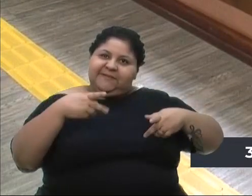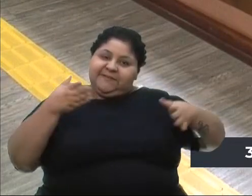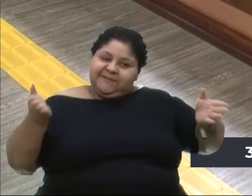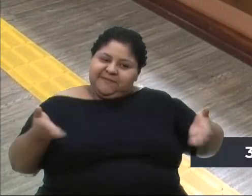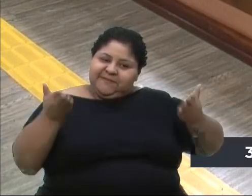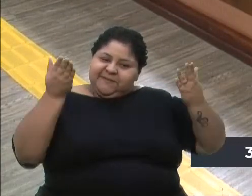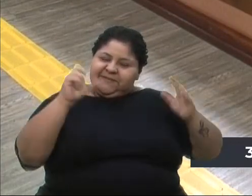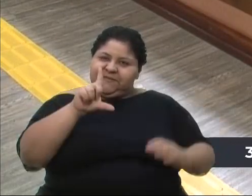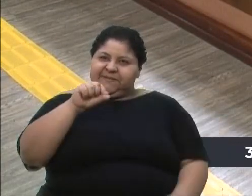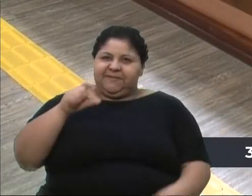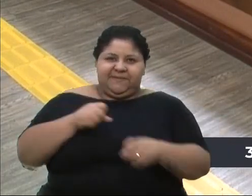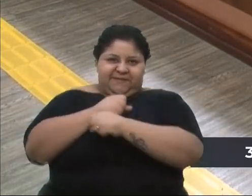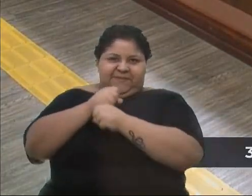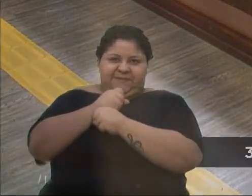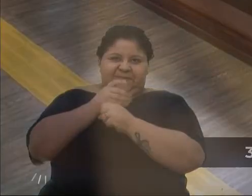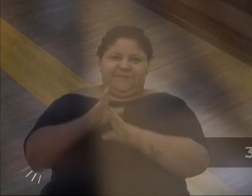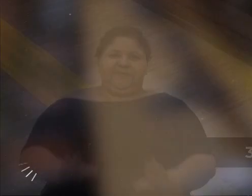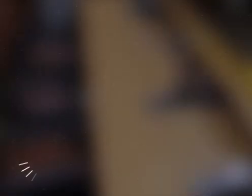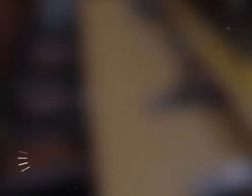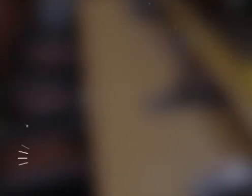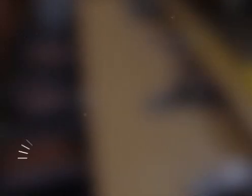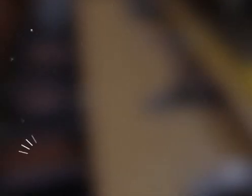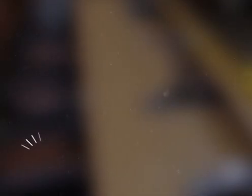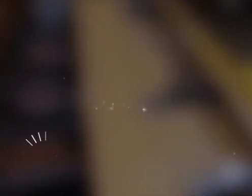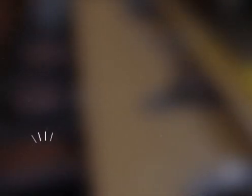10 anos.